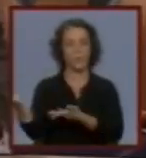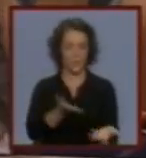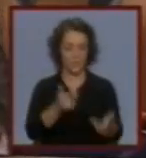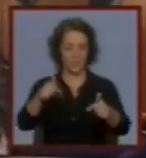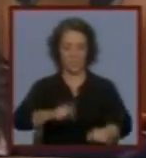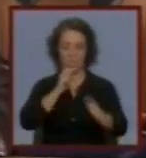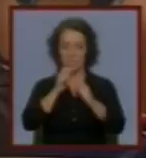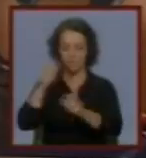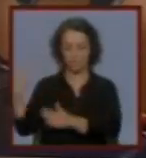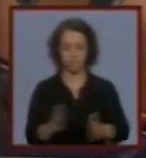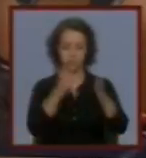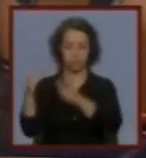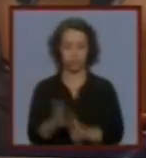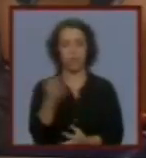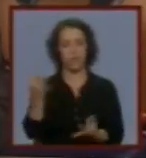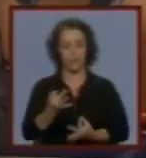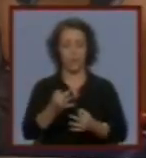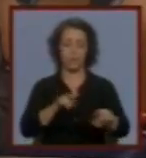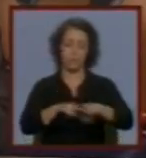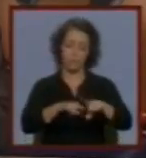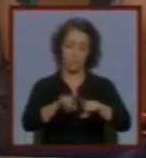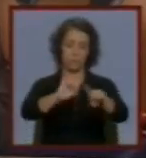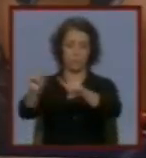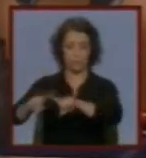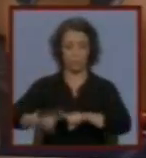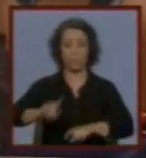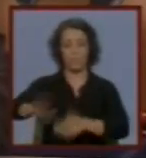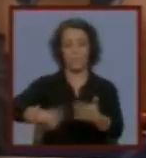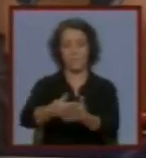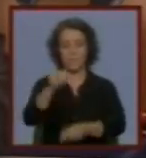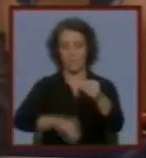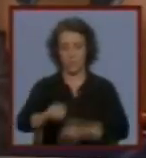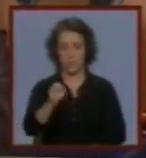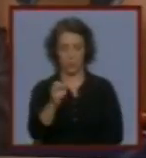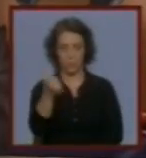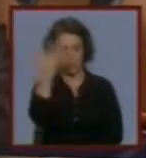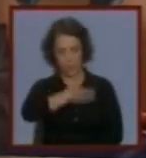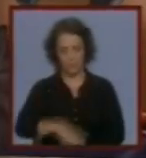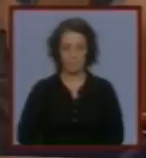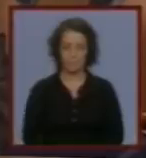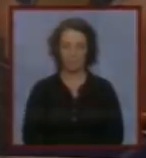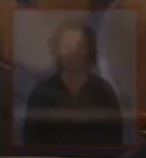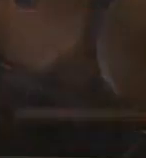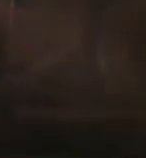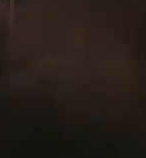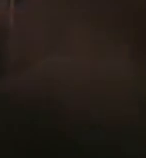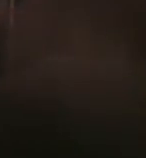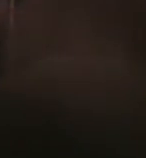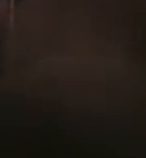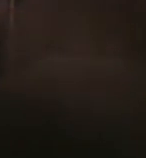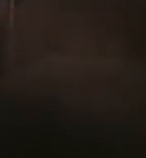desta série de entrevistas que efetuamos com as forças políticas concorrentes às eleições de outubro próximo horário é